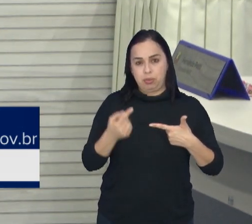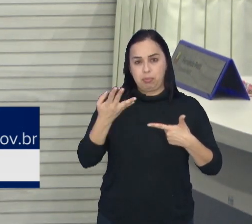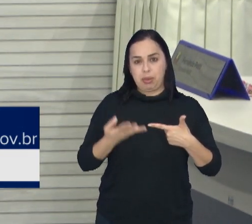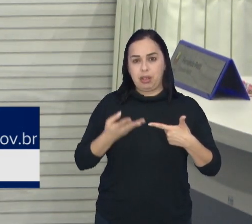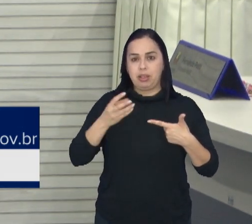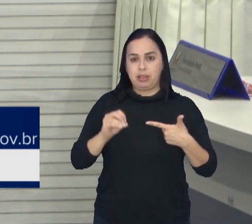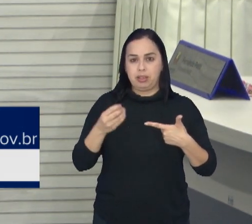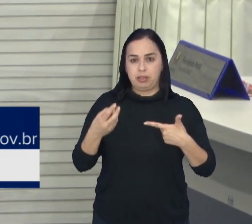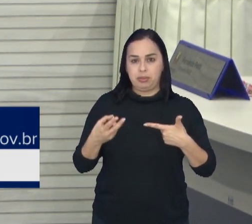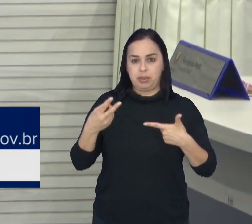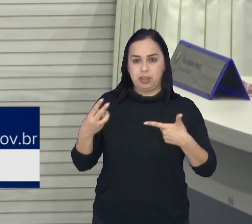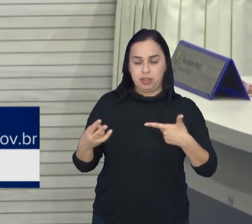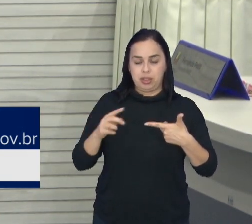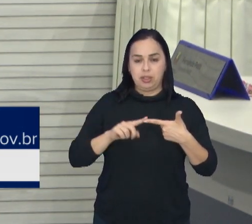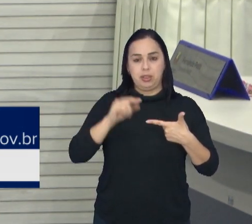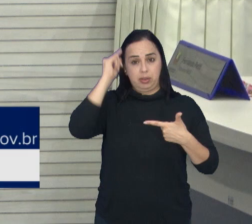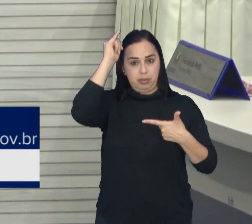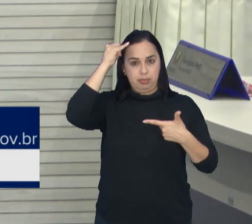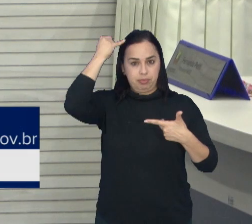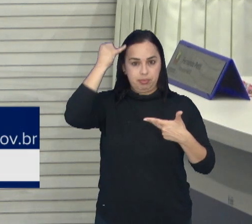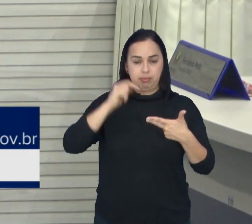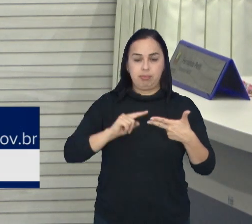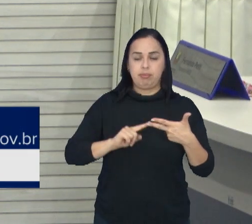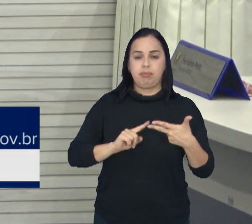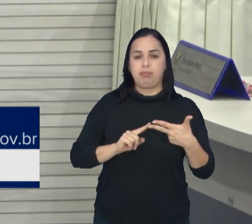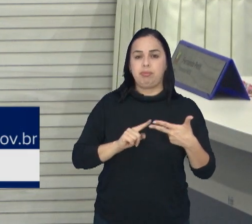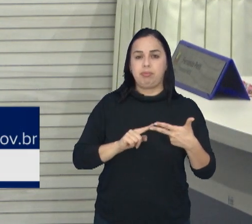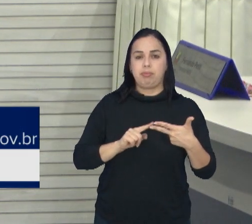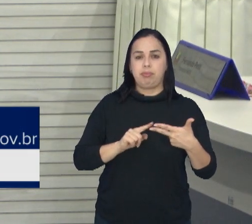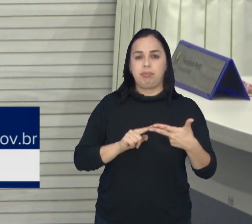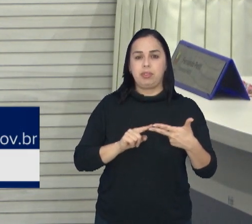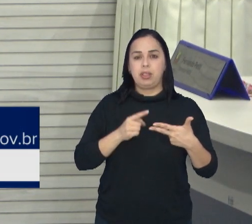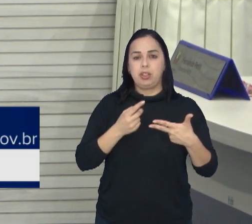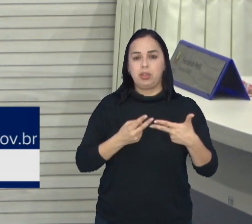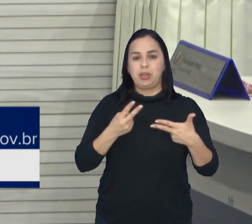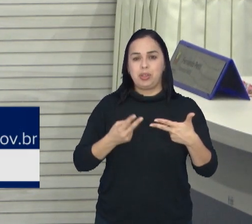1571/2023, do vereador Dr. José Cláudio. Processo número